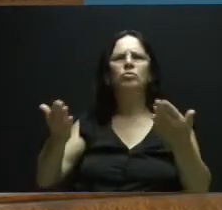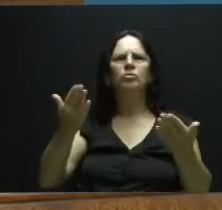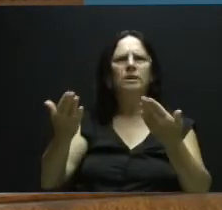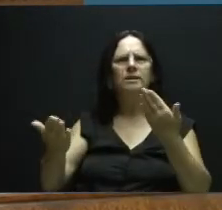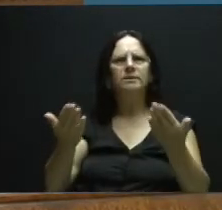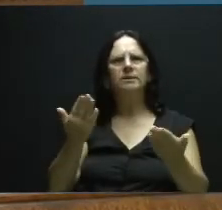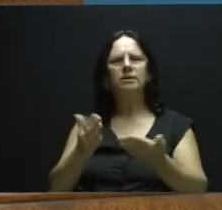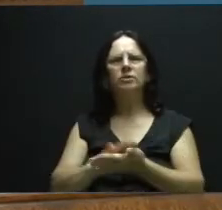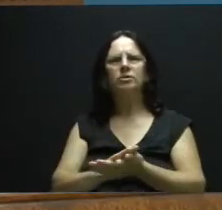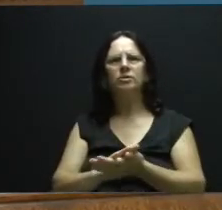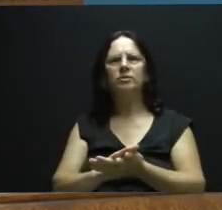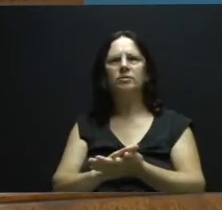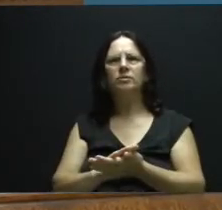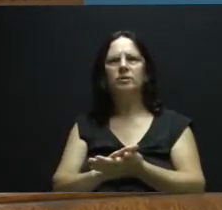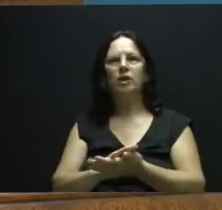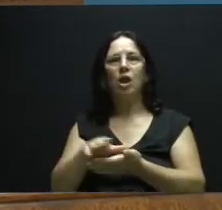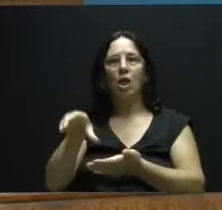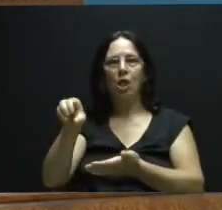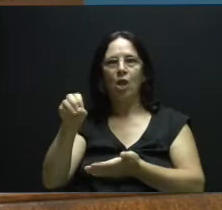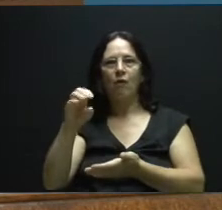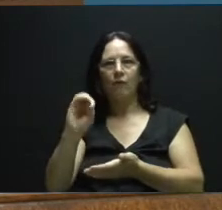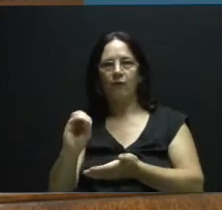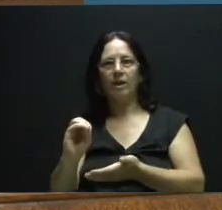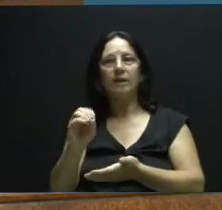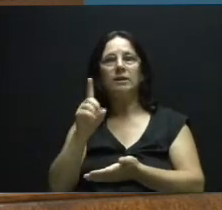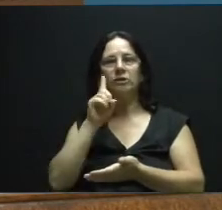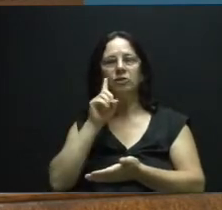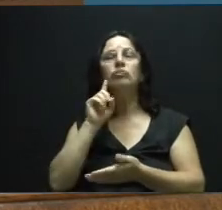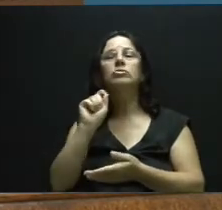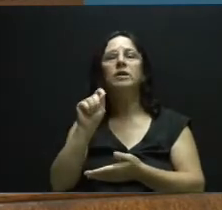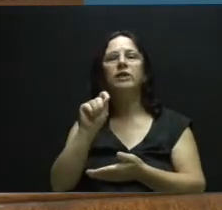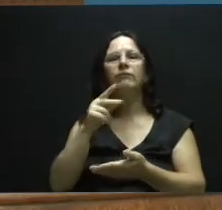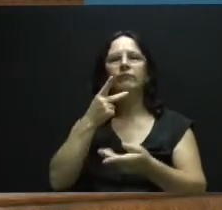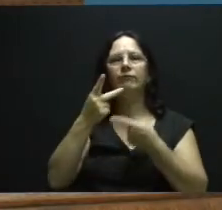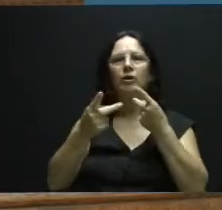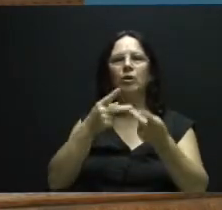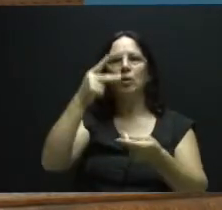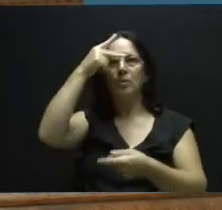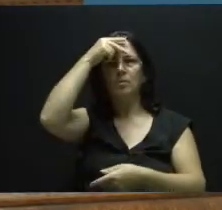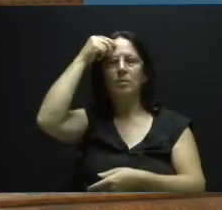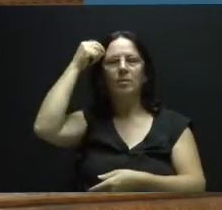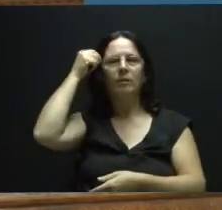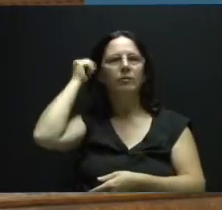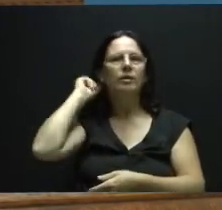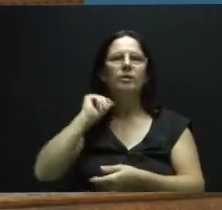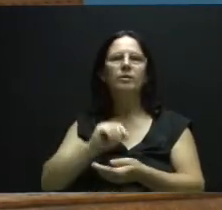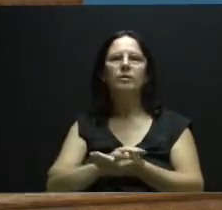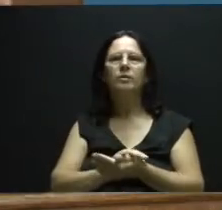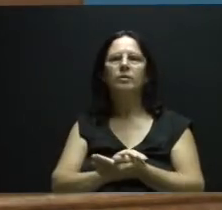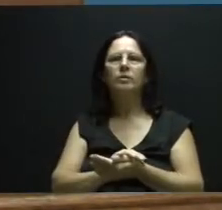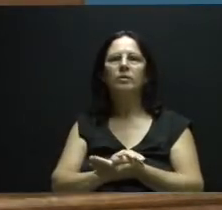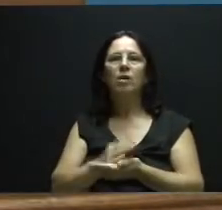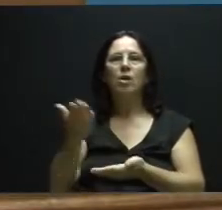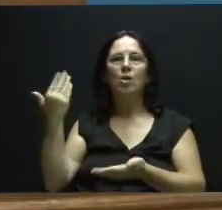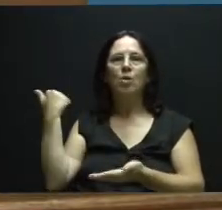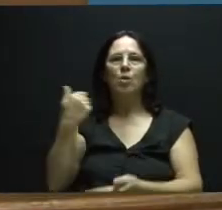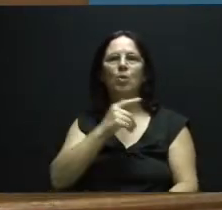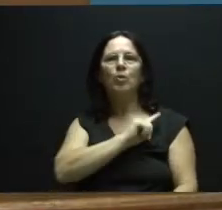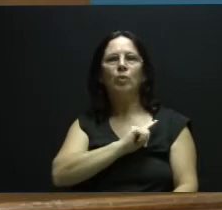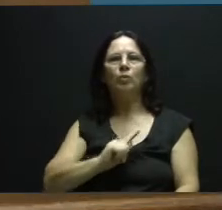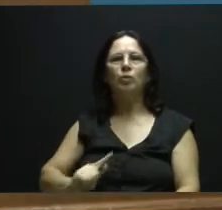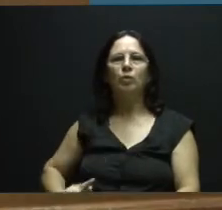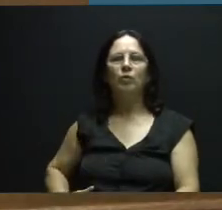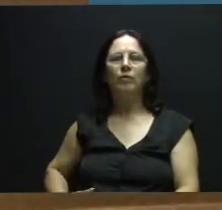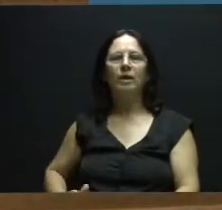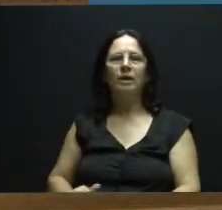o terceiro 90 dias ele falou de que só falou verá do macio do governo ele